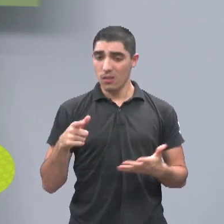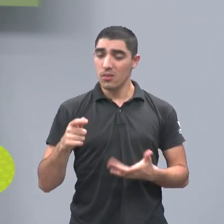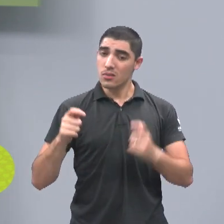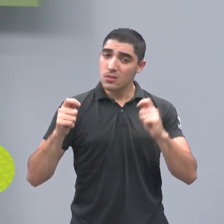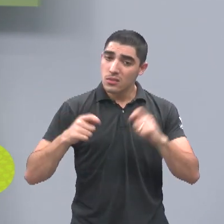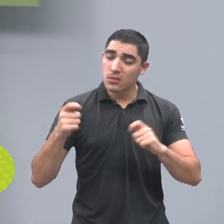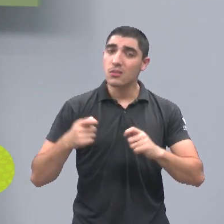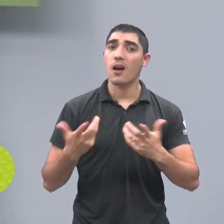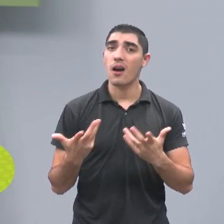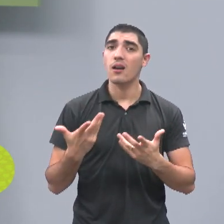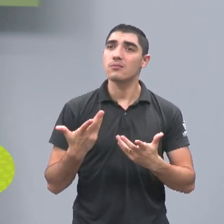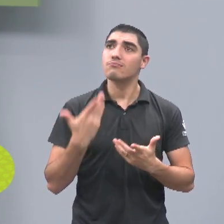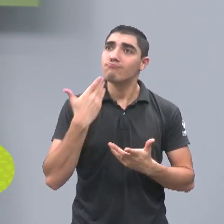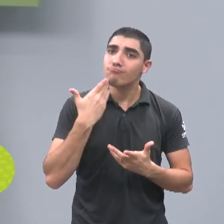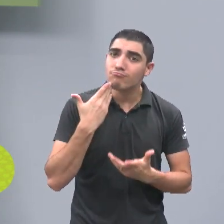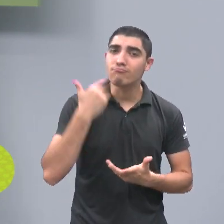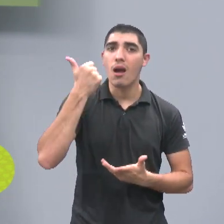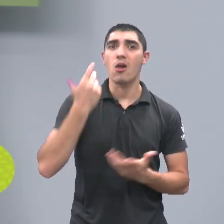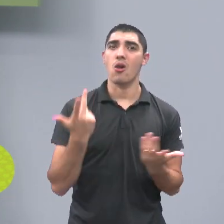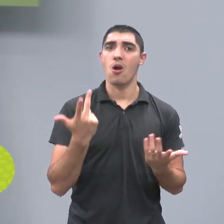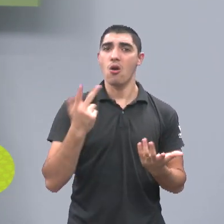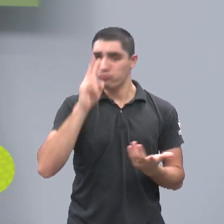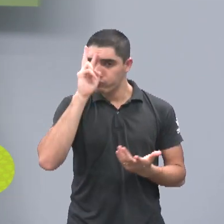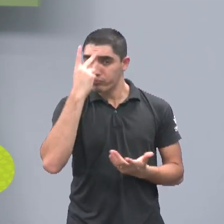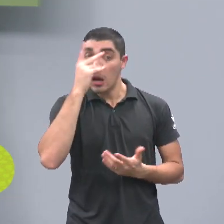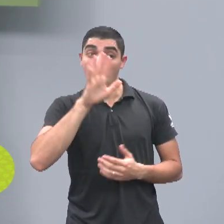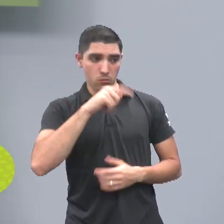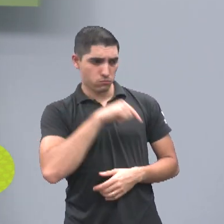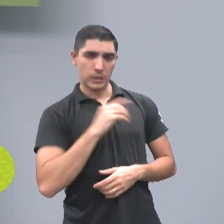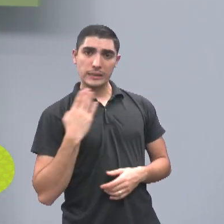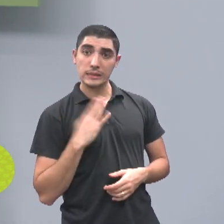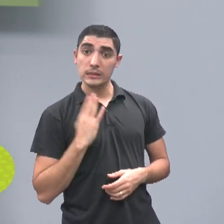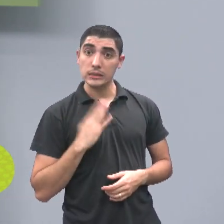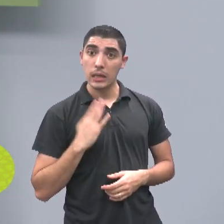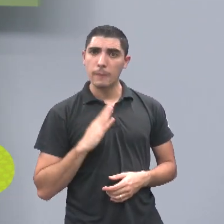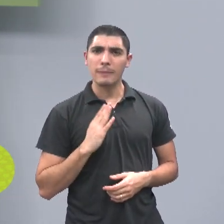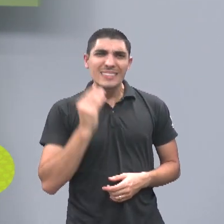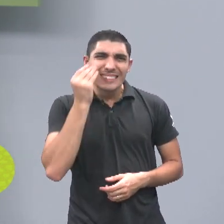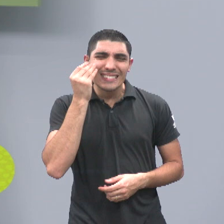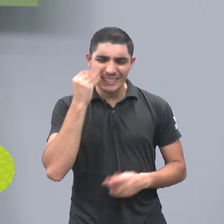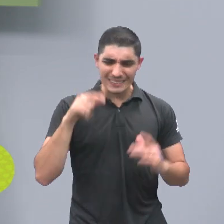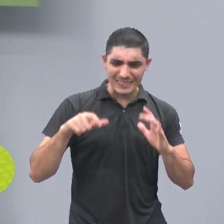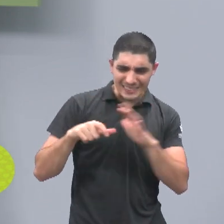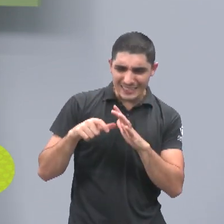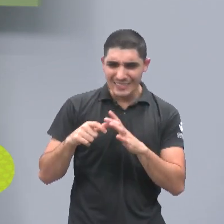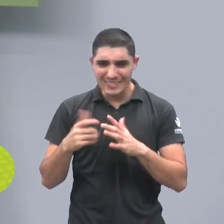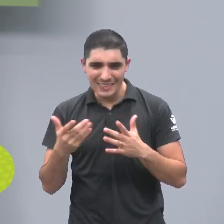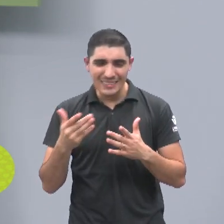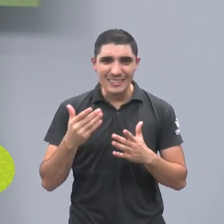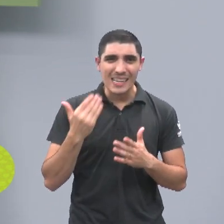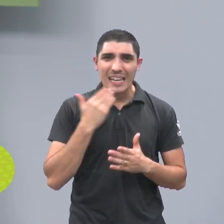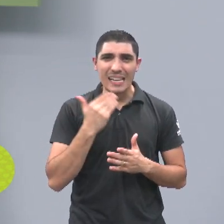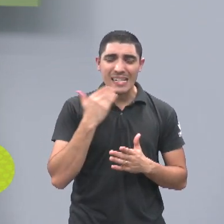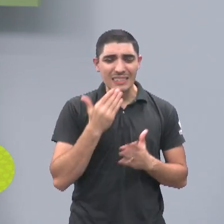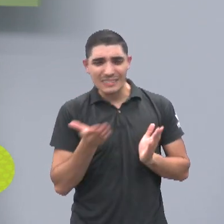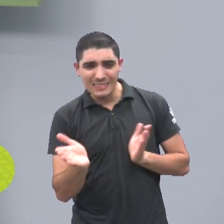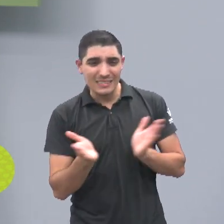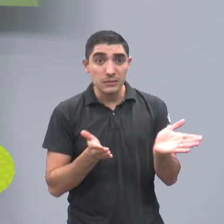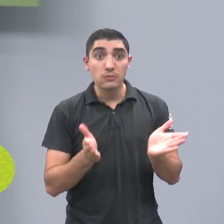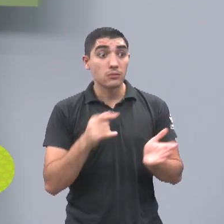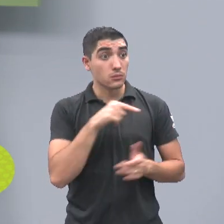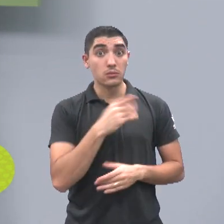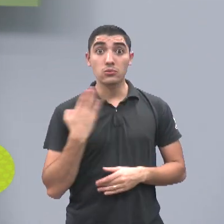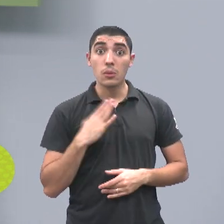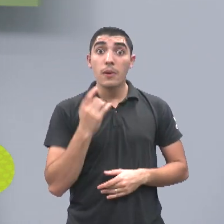no final do jogo, até o São Bento, aos trancos e barrancos, do jeito que veio, acabou, poderia até